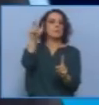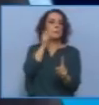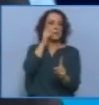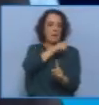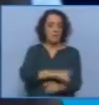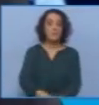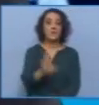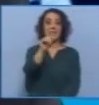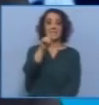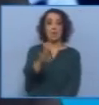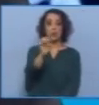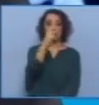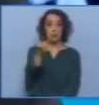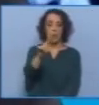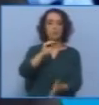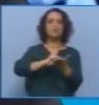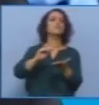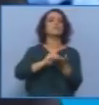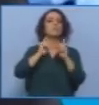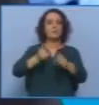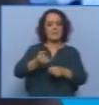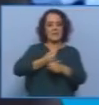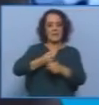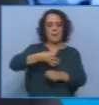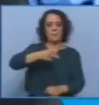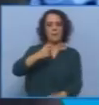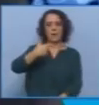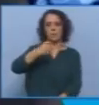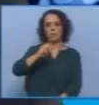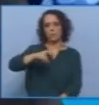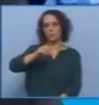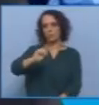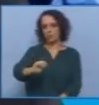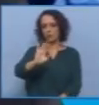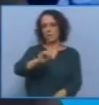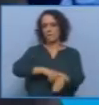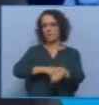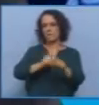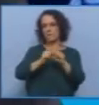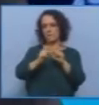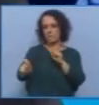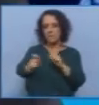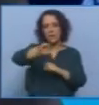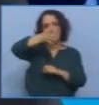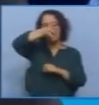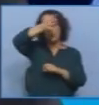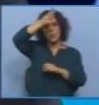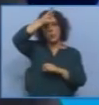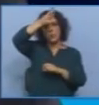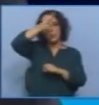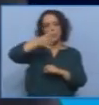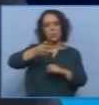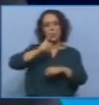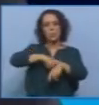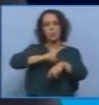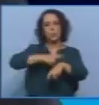São João escreve a partir da ilha de Patmos, durante o Império de Domiciano, quando as